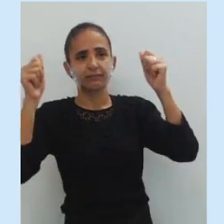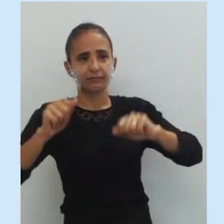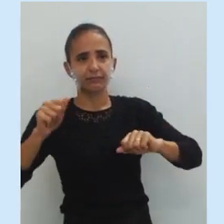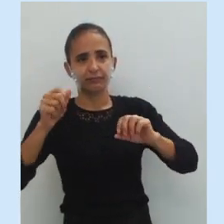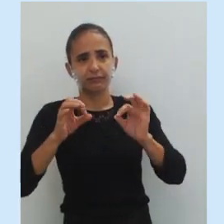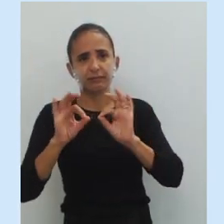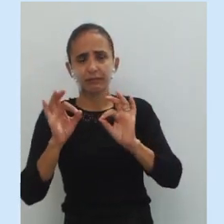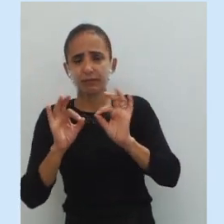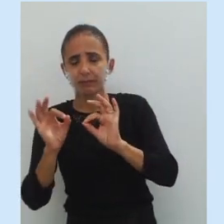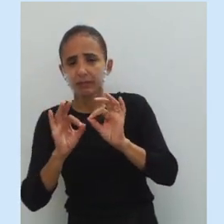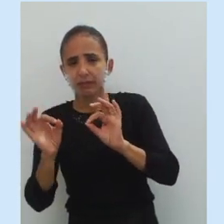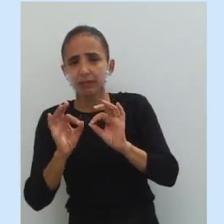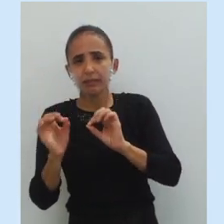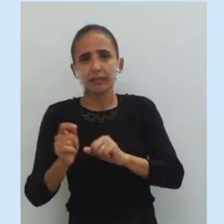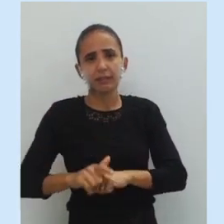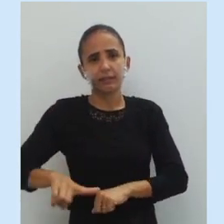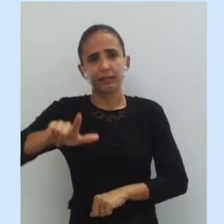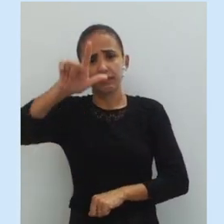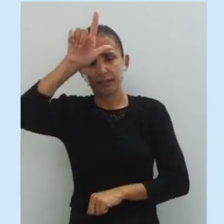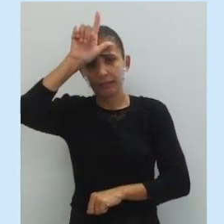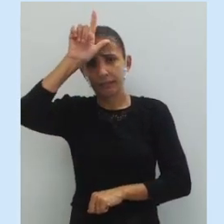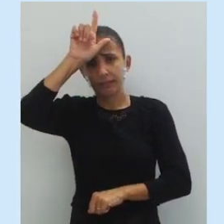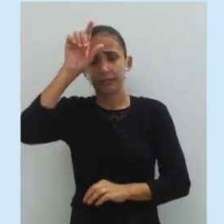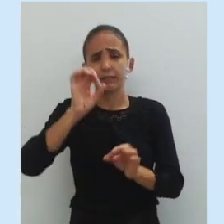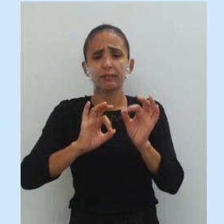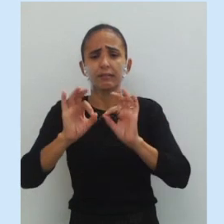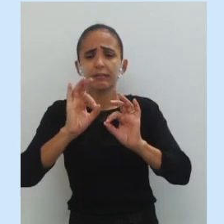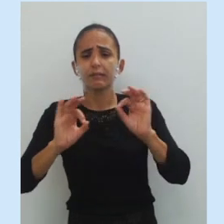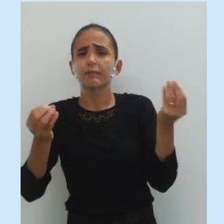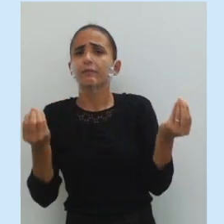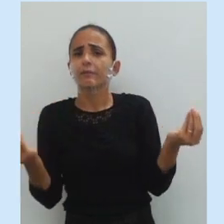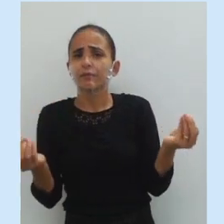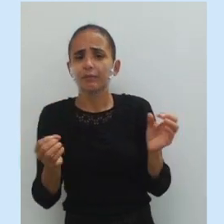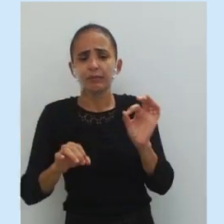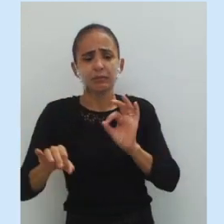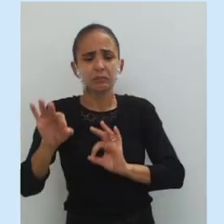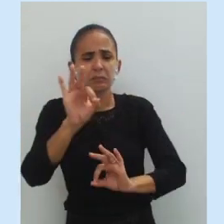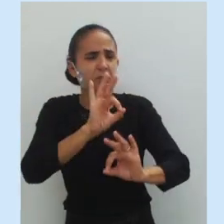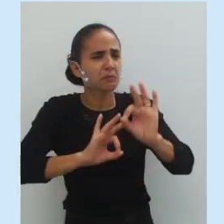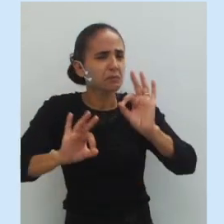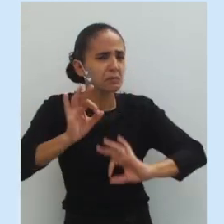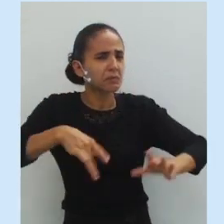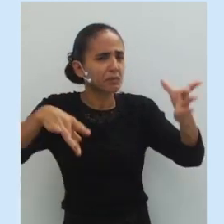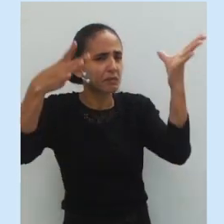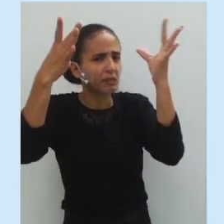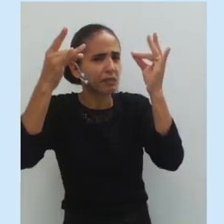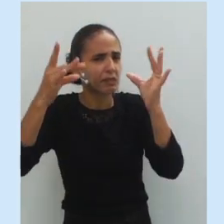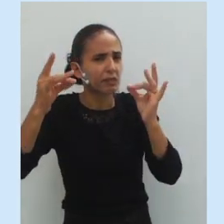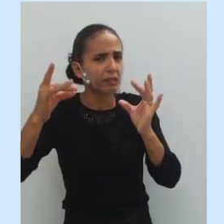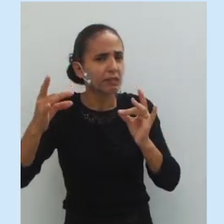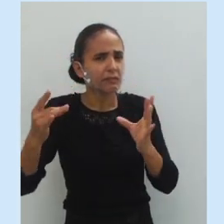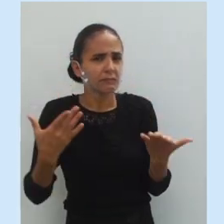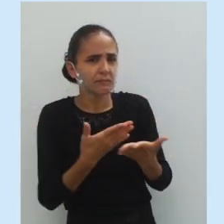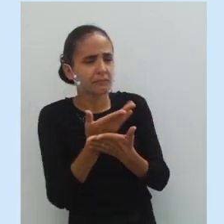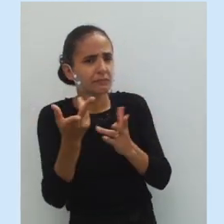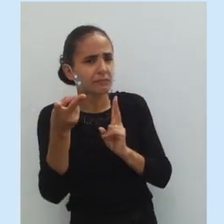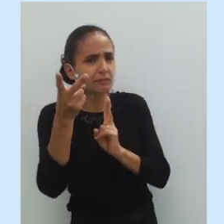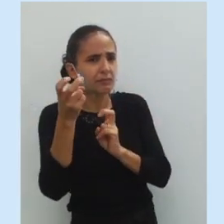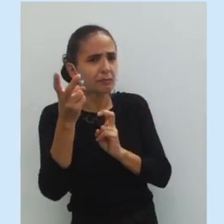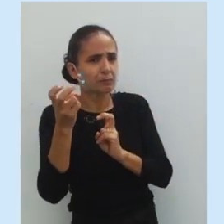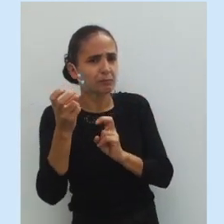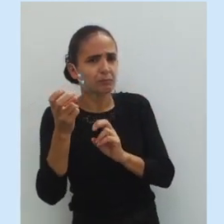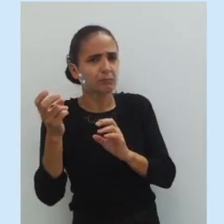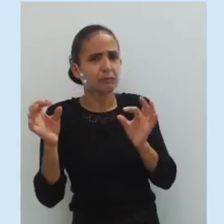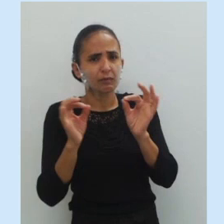capacitação para dirigir uma rede mundial de fornecedores. Então, se você pode observar, existe